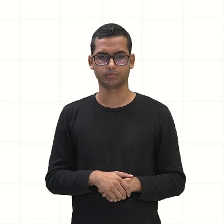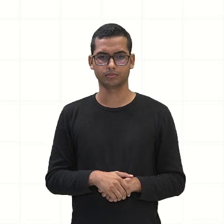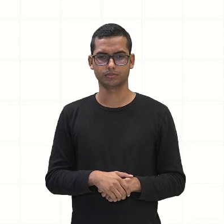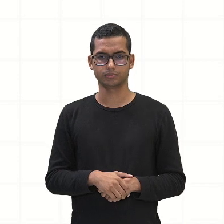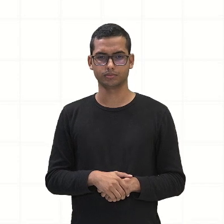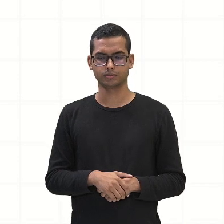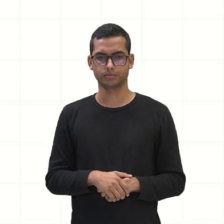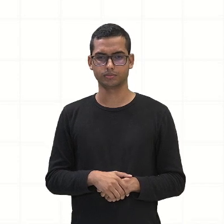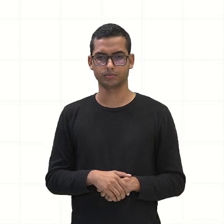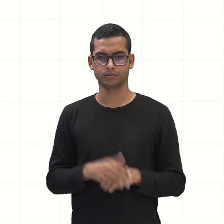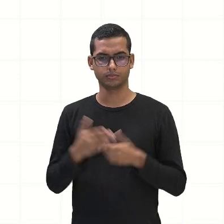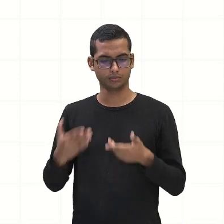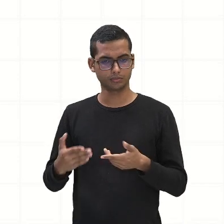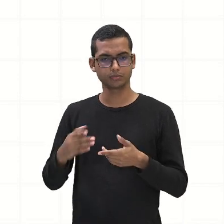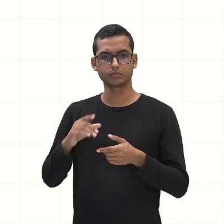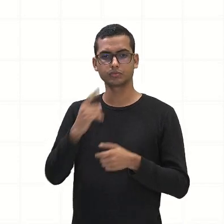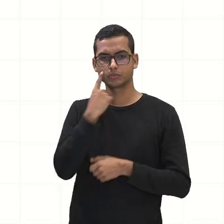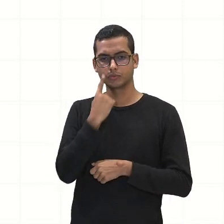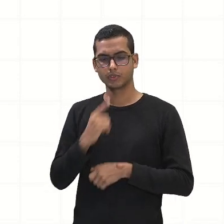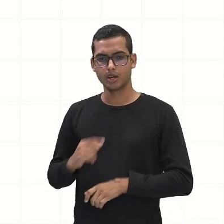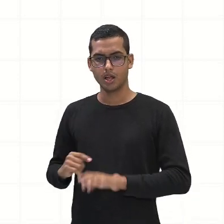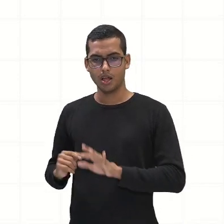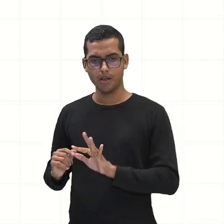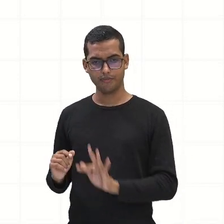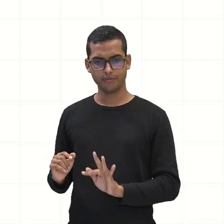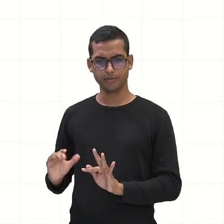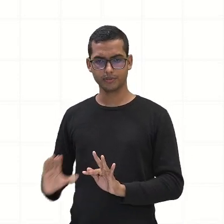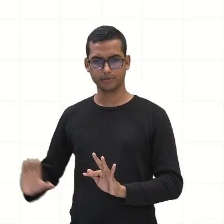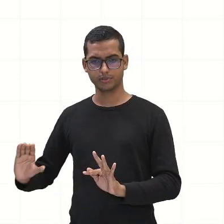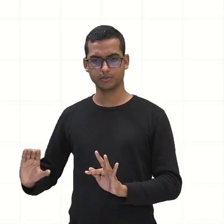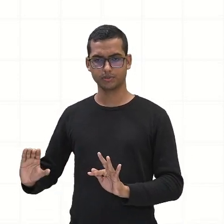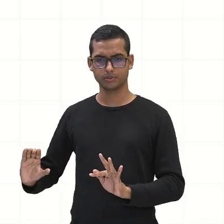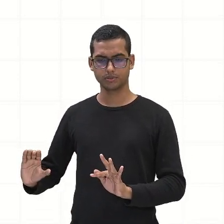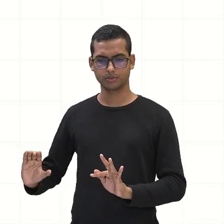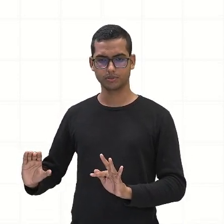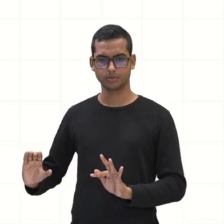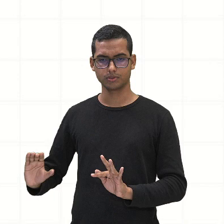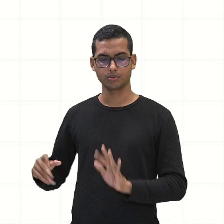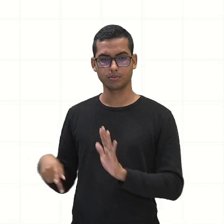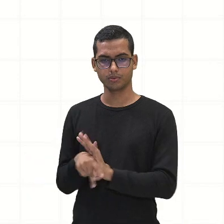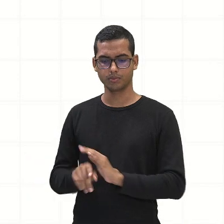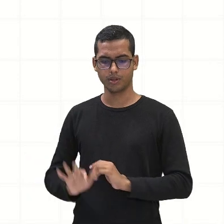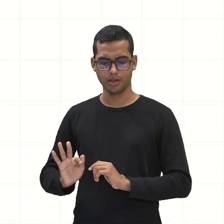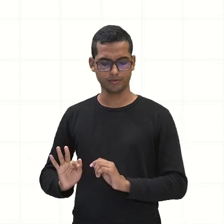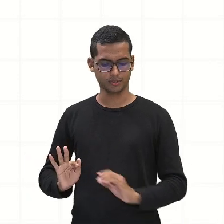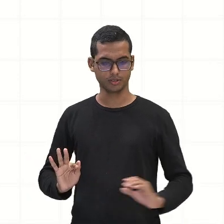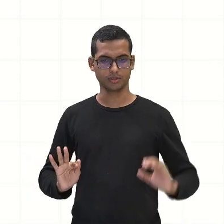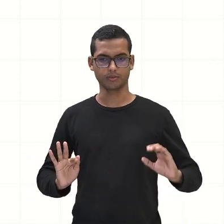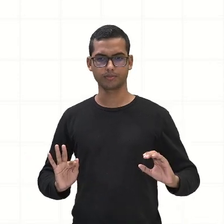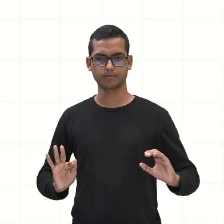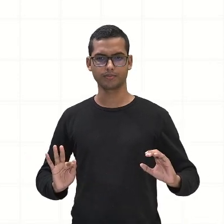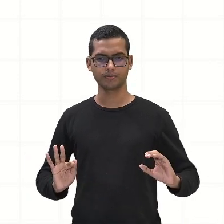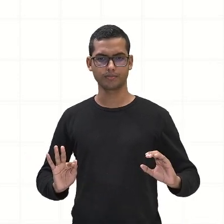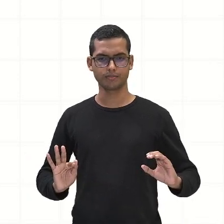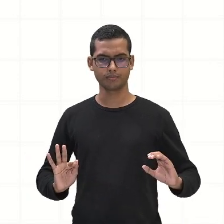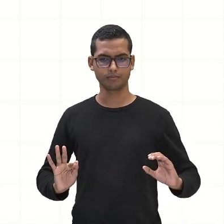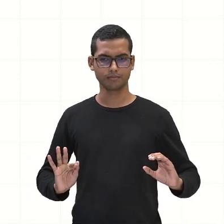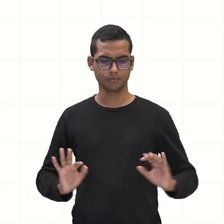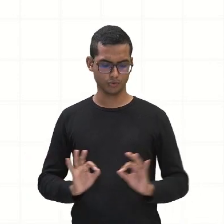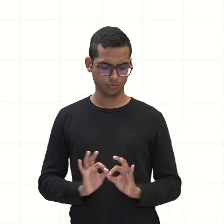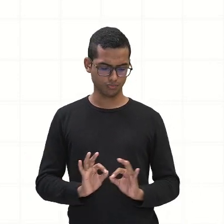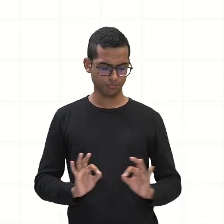FC, que é esse aqui, ó, a medida desse segmento é igual